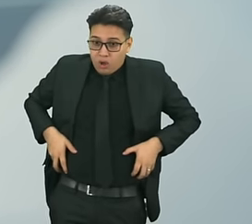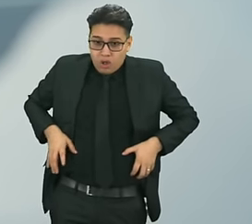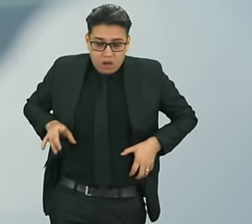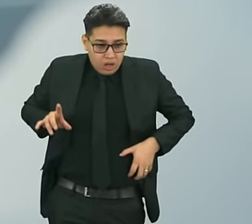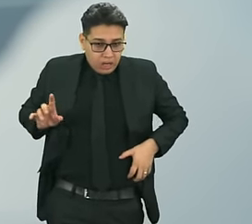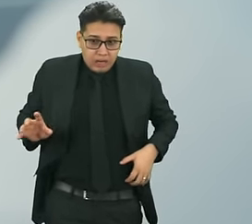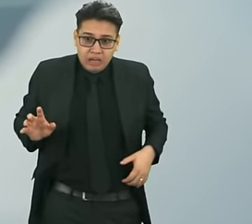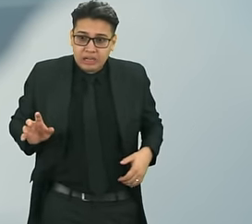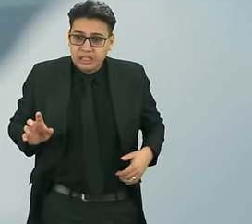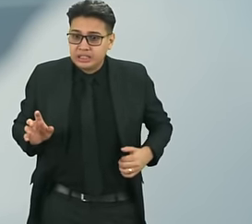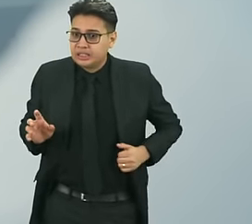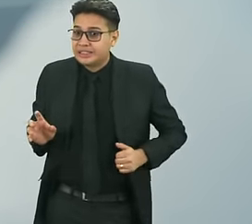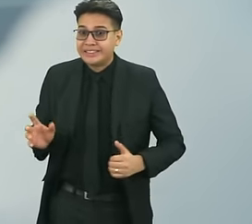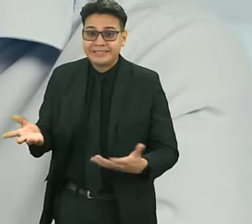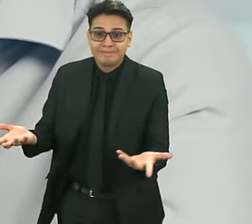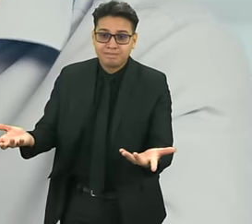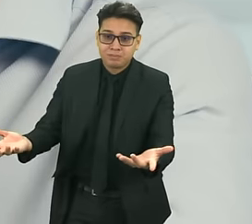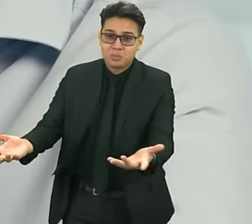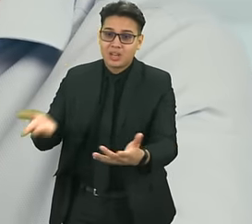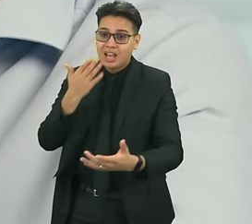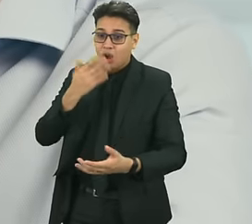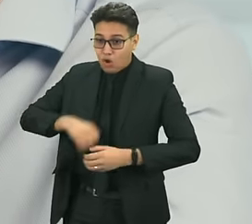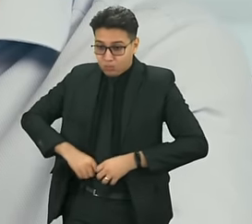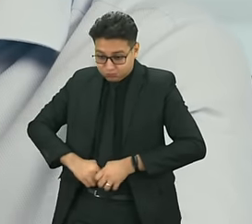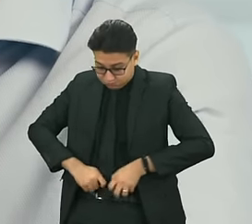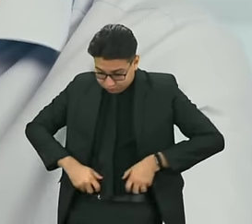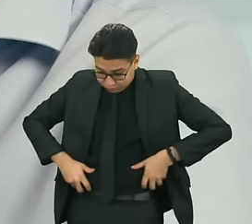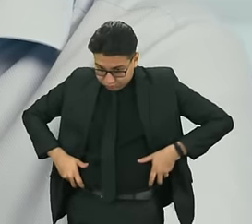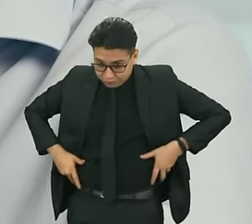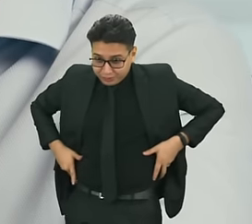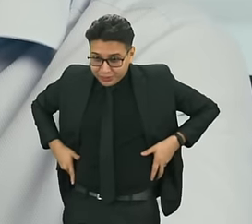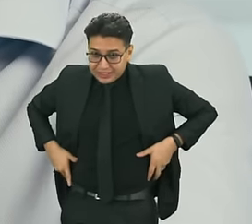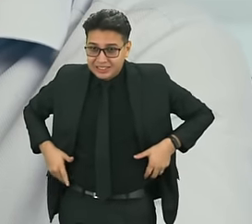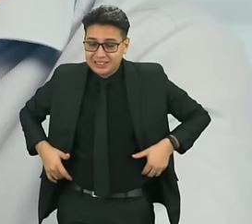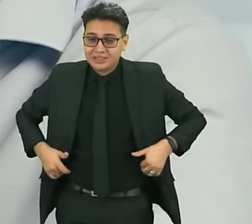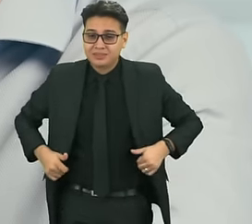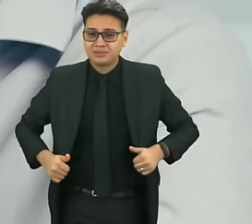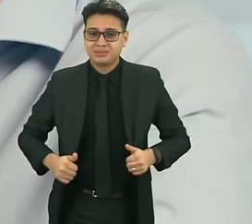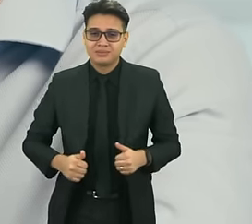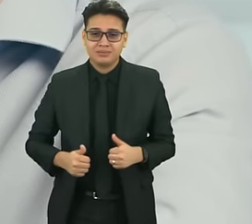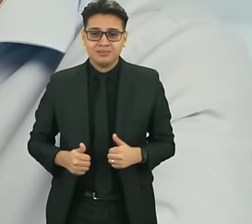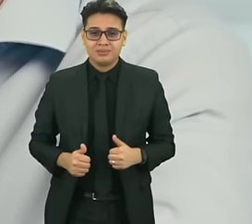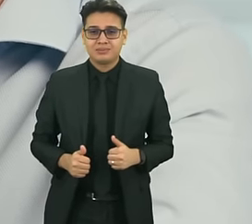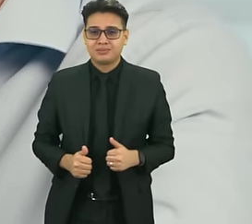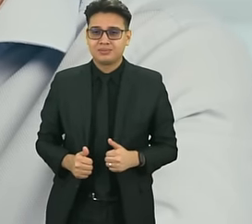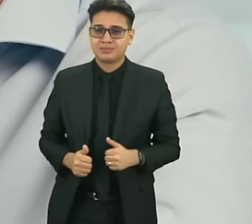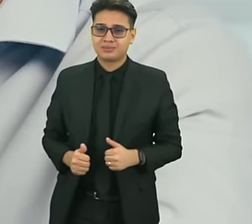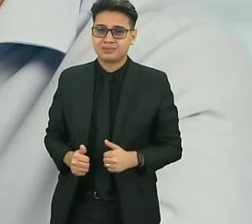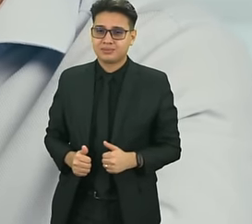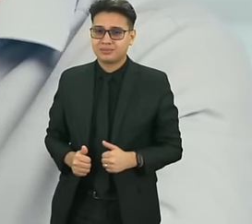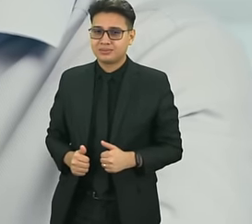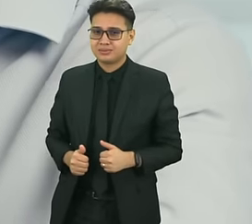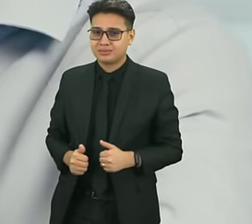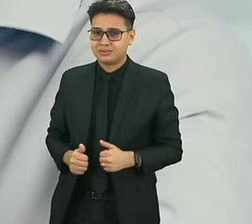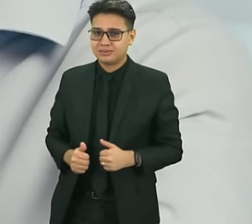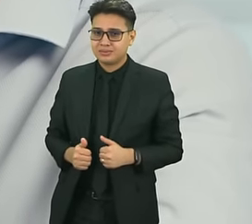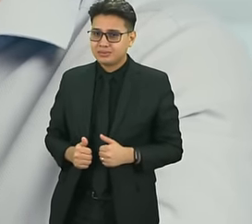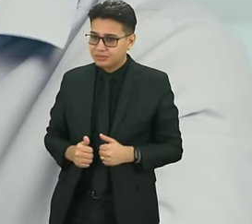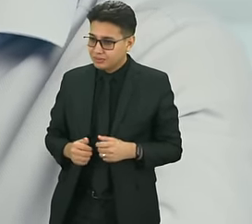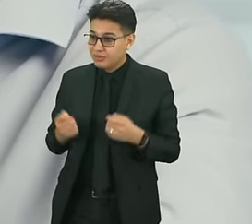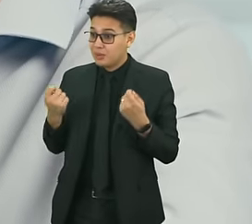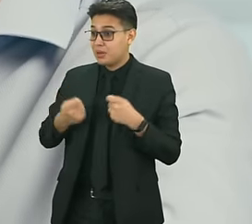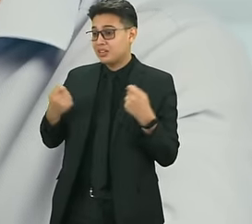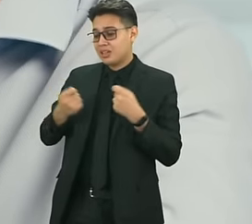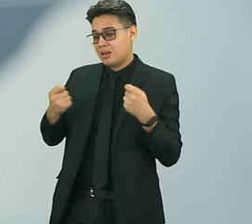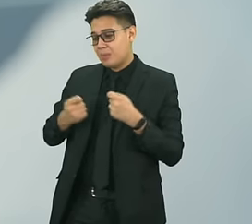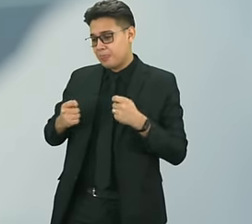pré-óbito? Ele estava bem grave, no sentido... Se não fosse, se nesse momento não fosse feita nenhuma intervenção, ele teria poucas horas de vida,